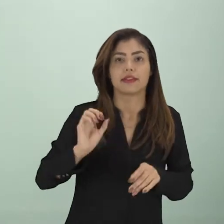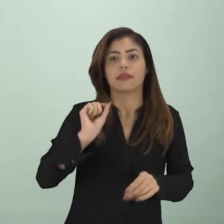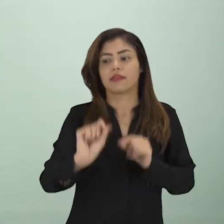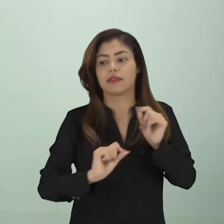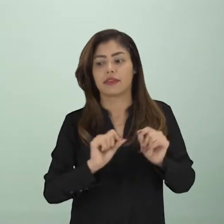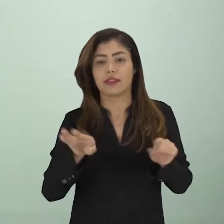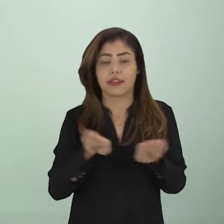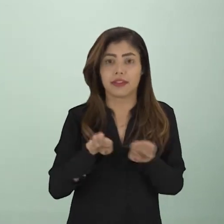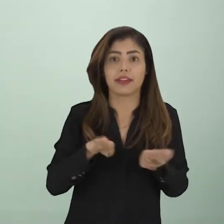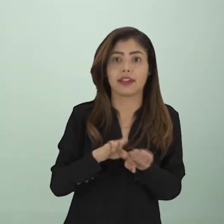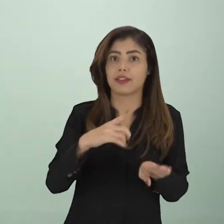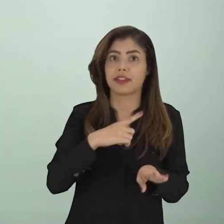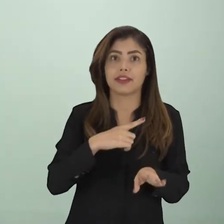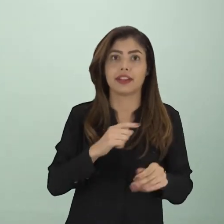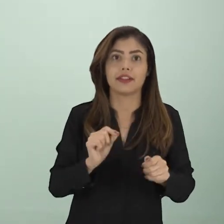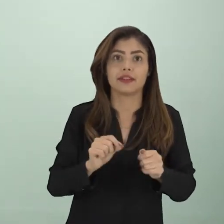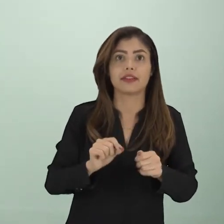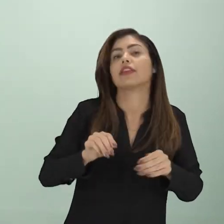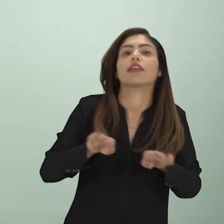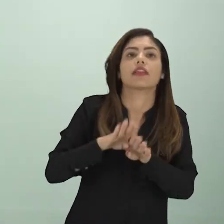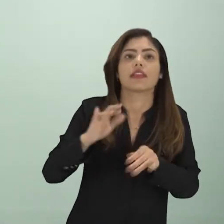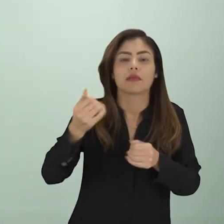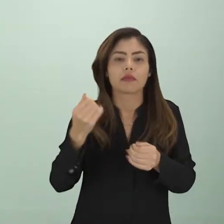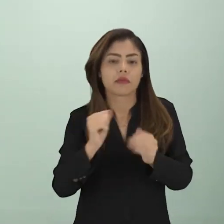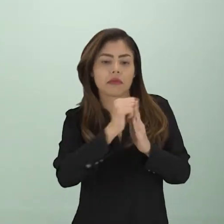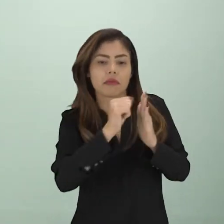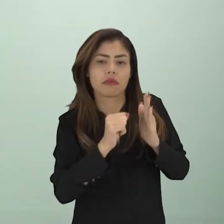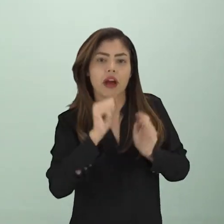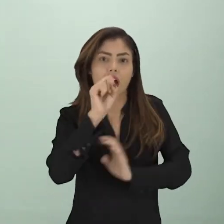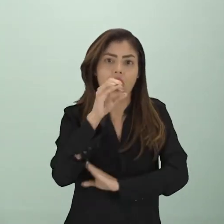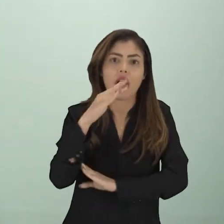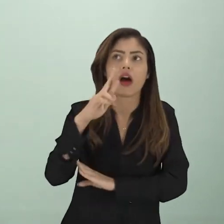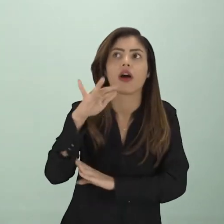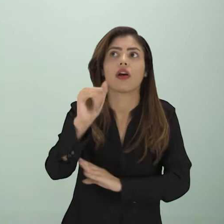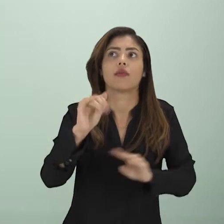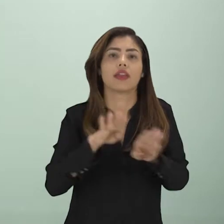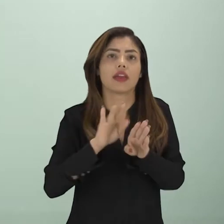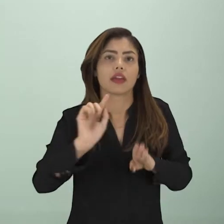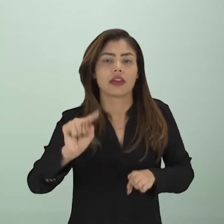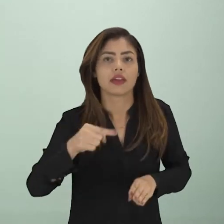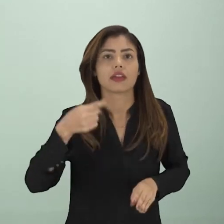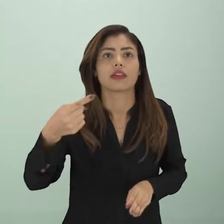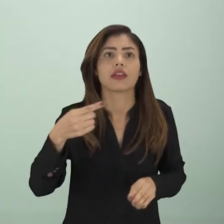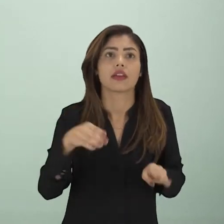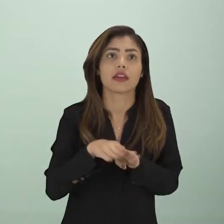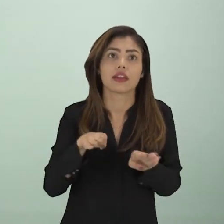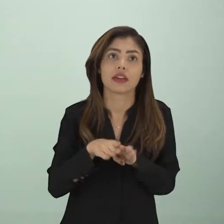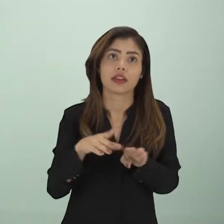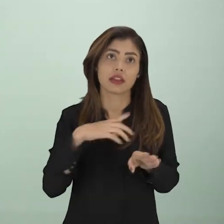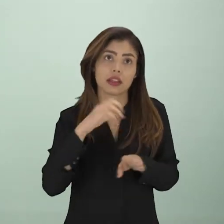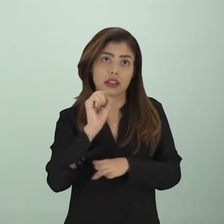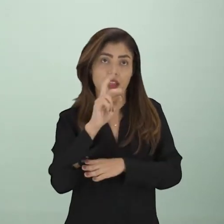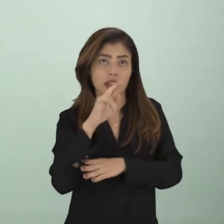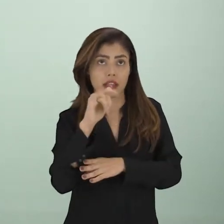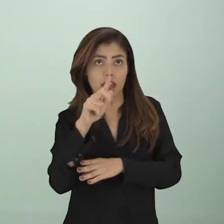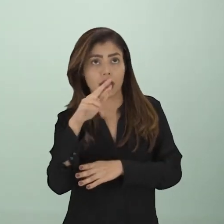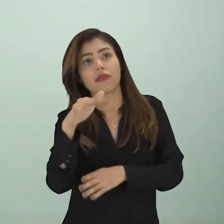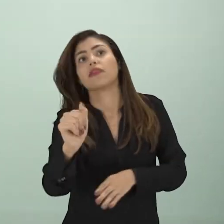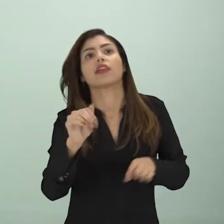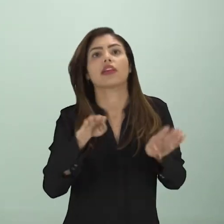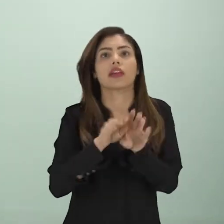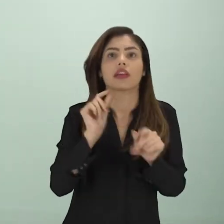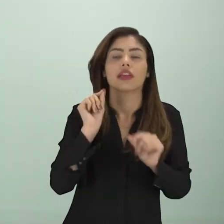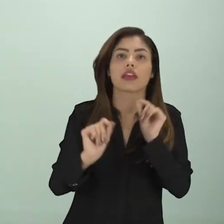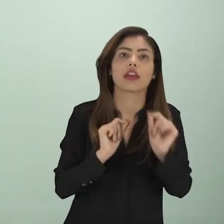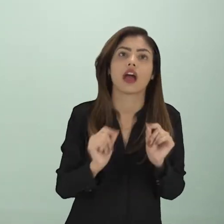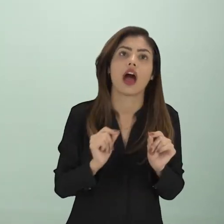muito retratado pelo Andy Warhol. A seguir eu mostro para vocês um pouquinho da serigrafia, que